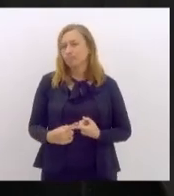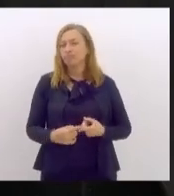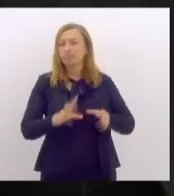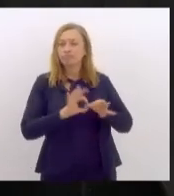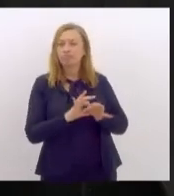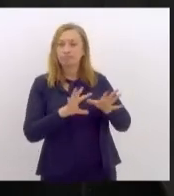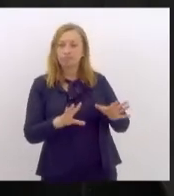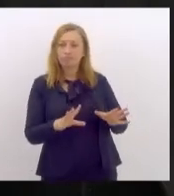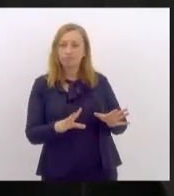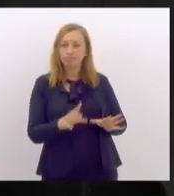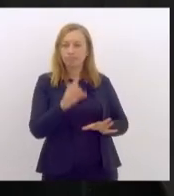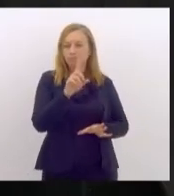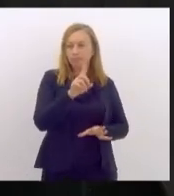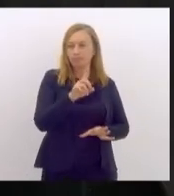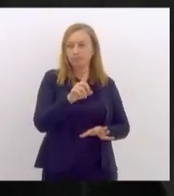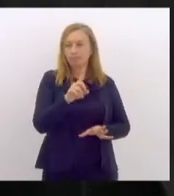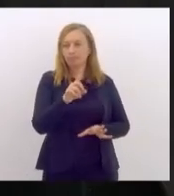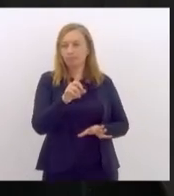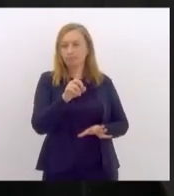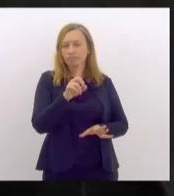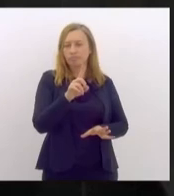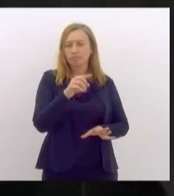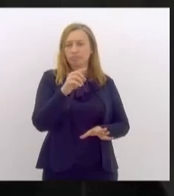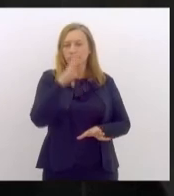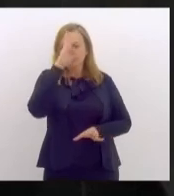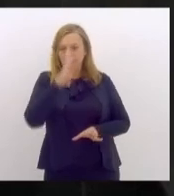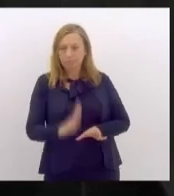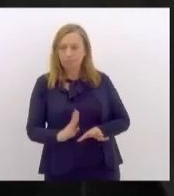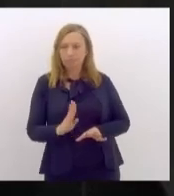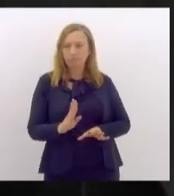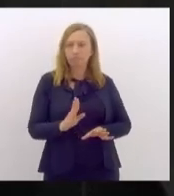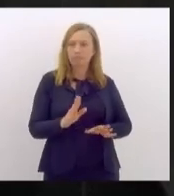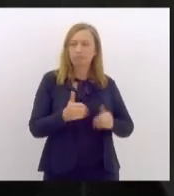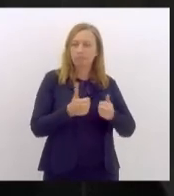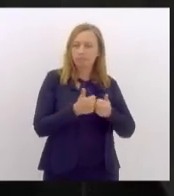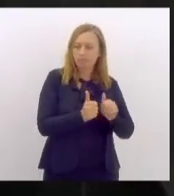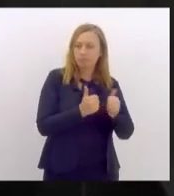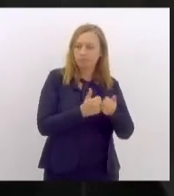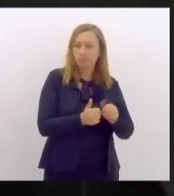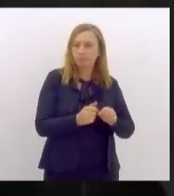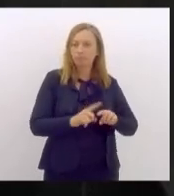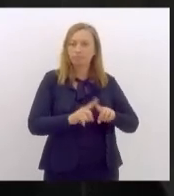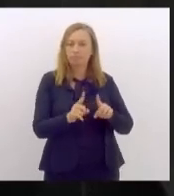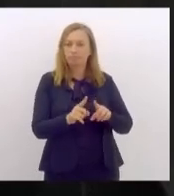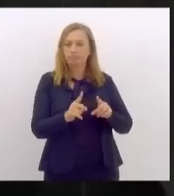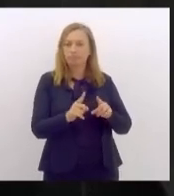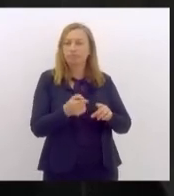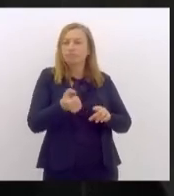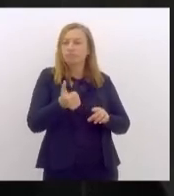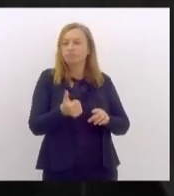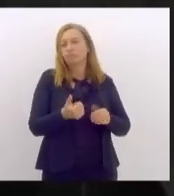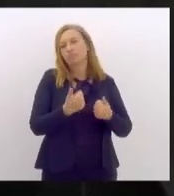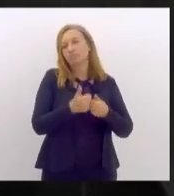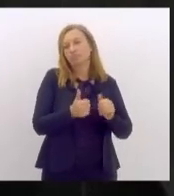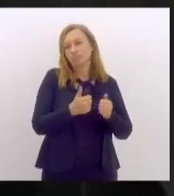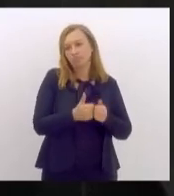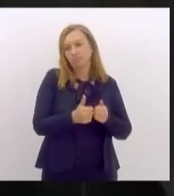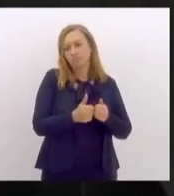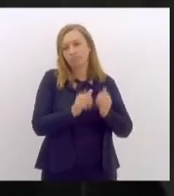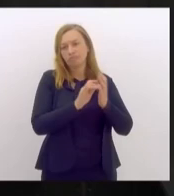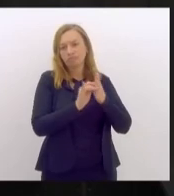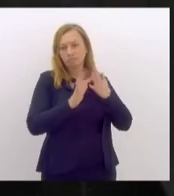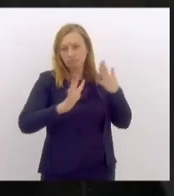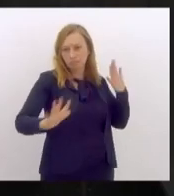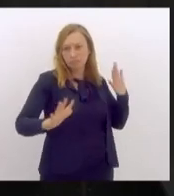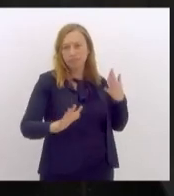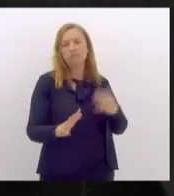grandes conglomerados de transporte e retirar o transporte da rua e cercear o nosso direito à cidadania é Frota plena